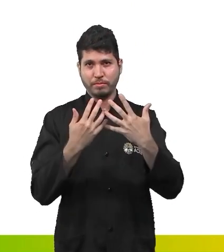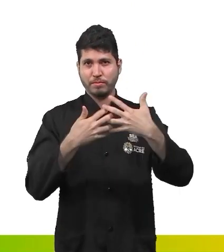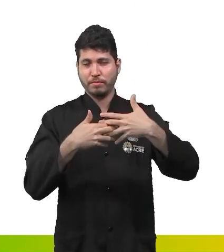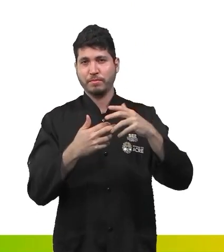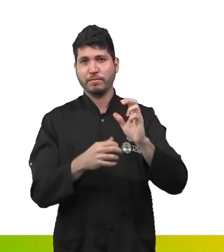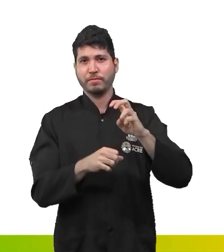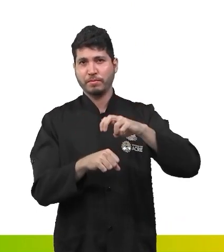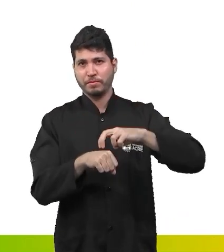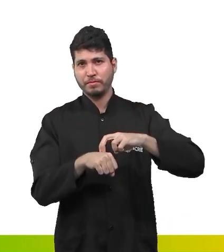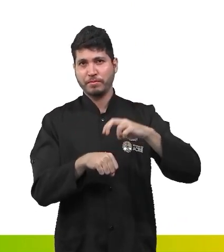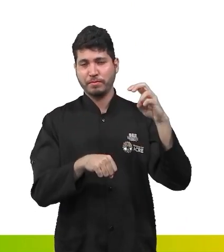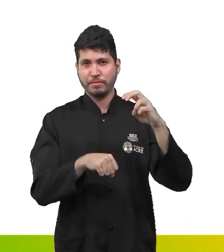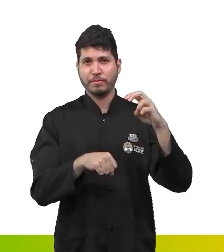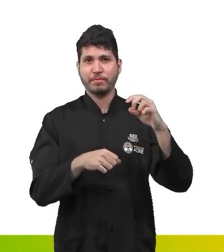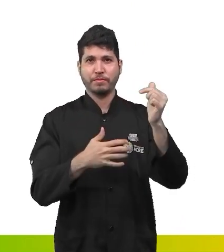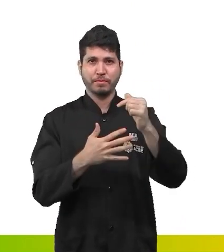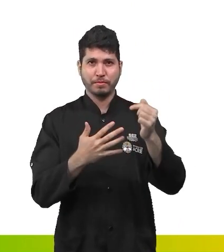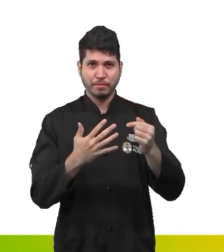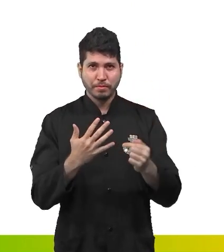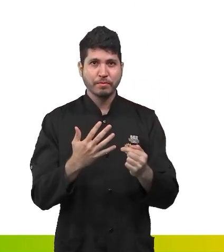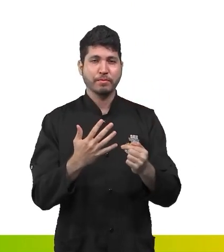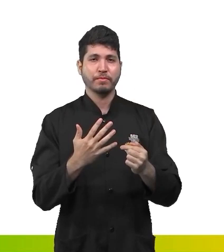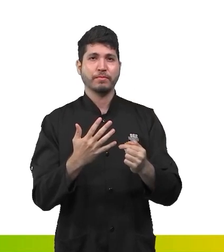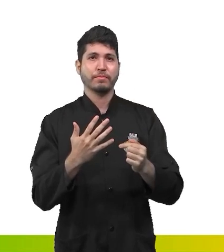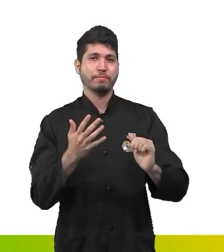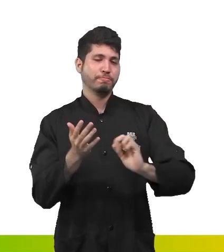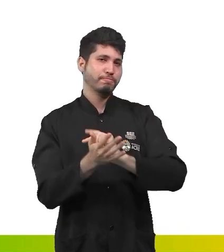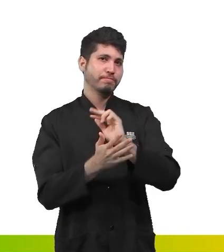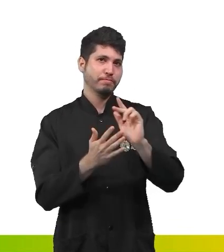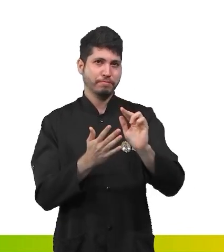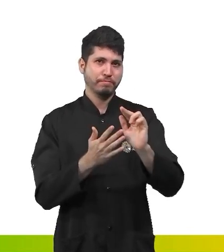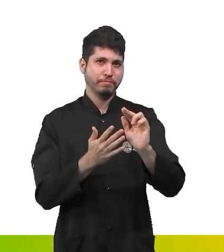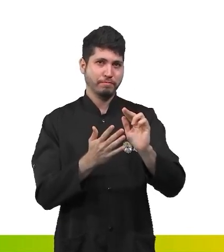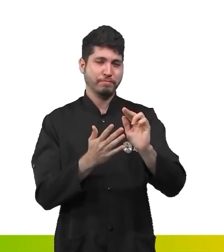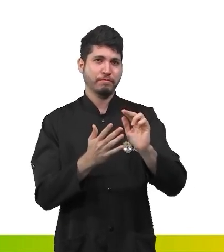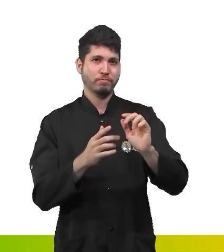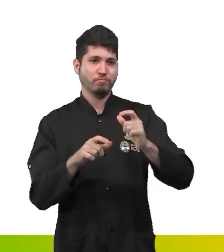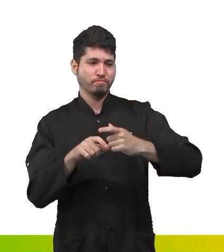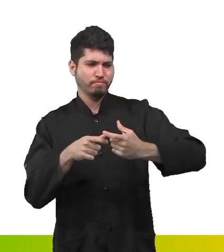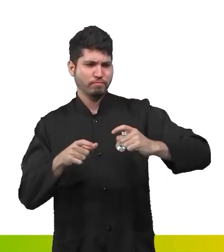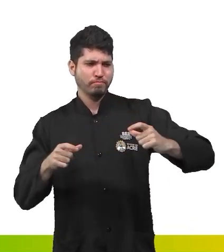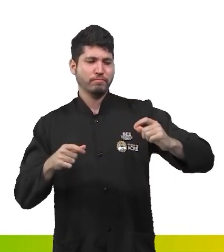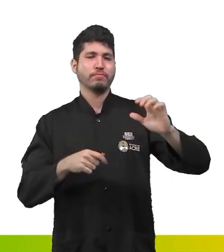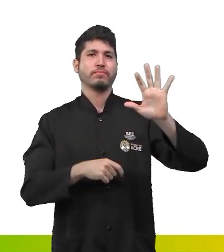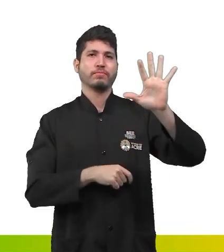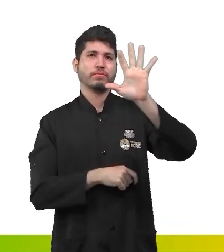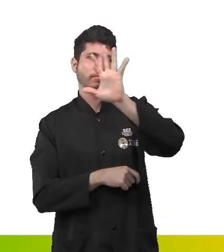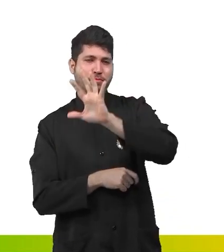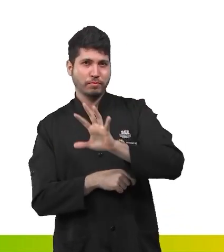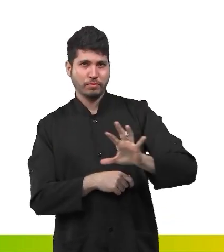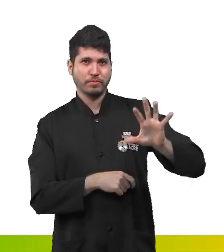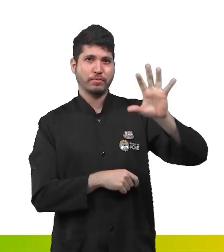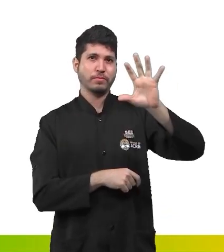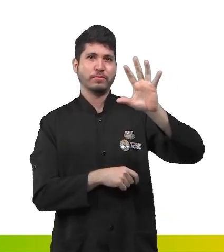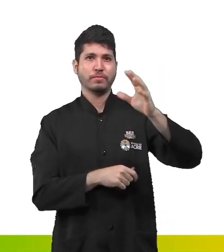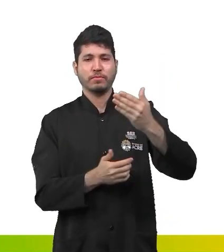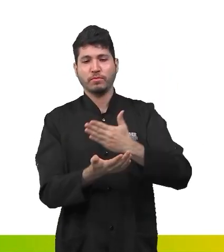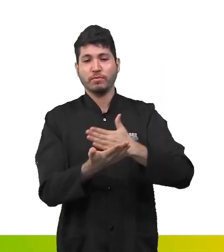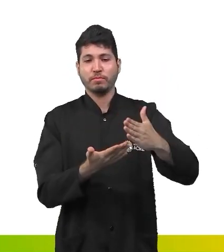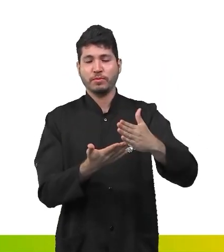aspectos culturais que eles são múltiplos, né? De dimensões continentais, inicialmente povoado por